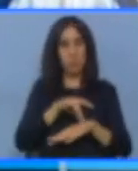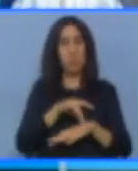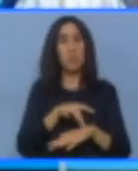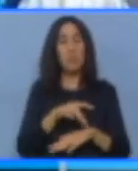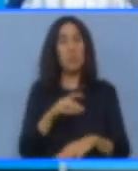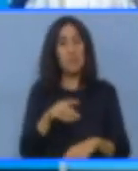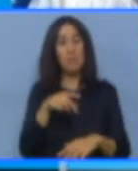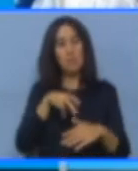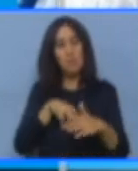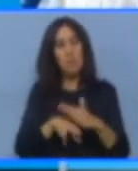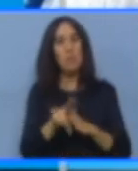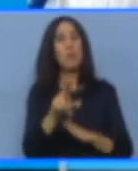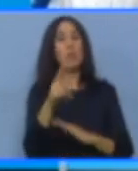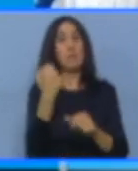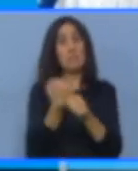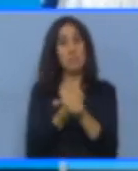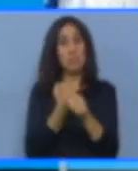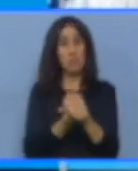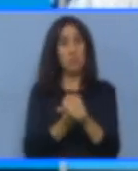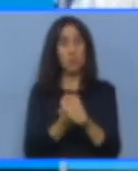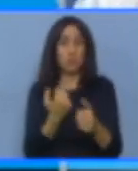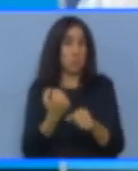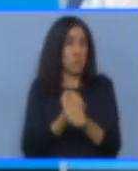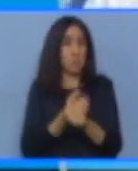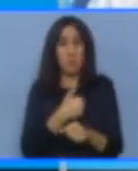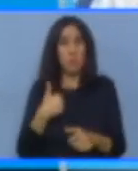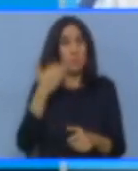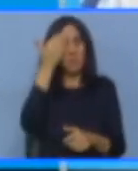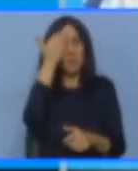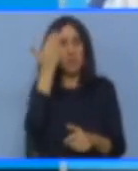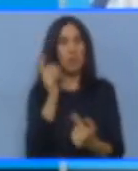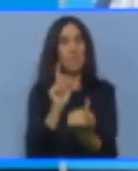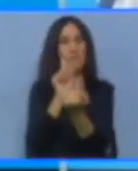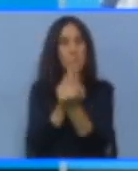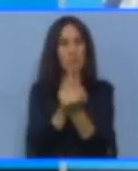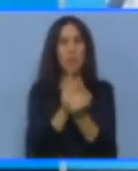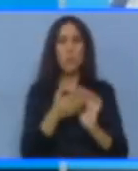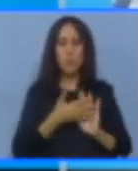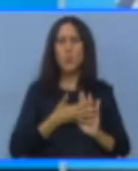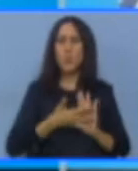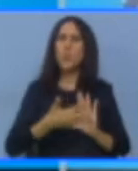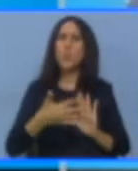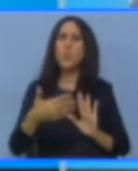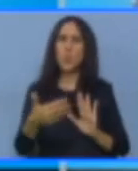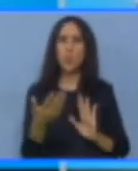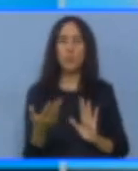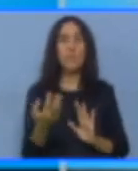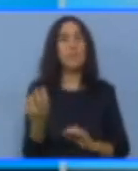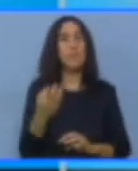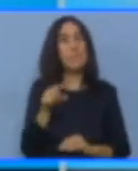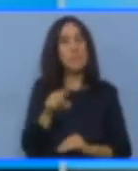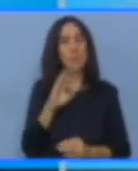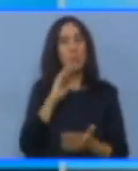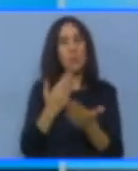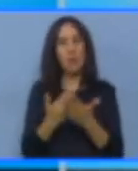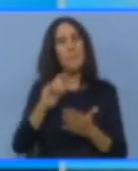primeira vez que a pessoa recorre aos serviços de um serviço de saúde mental, vai uma distância muito grande. E isso, obviamente, pode